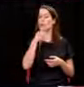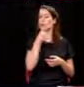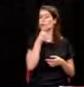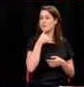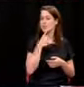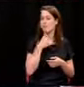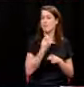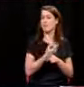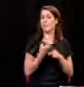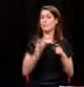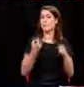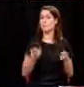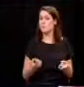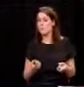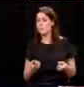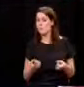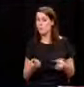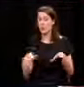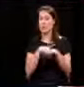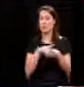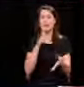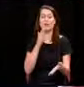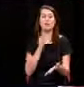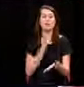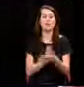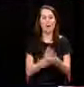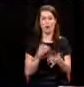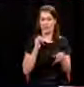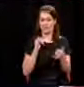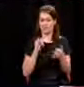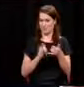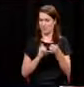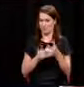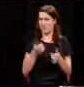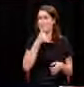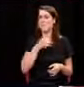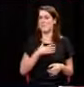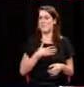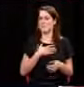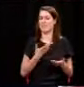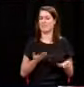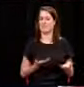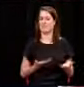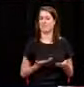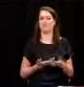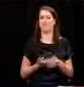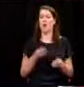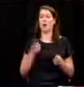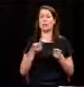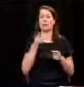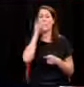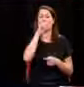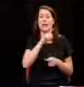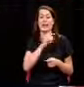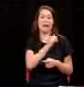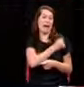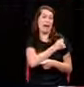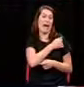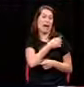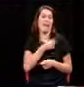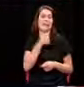com benfiquistas que parará em todas as estações, organizado pelas casas do Benfica, que salvo eu foi em São João da Madeira que